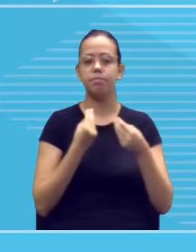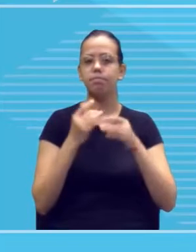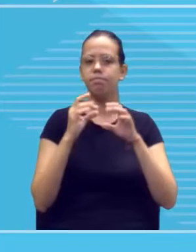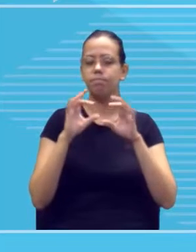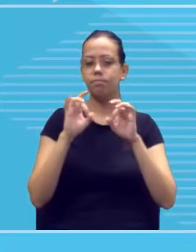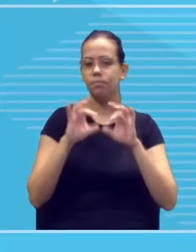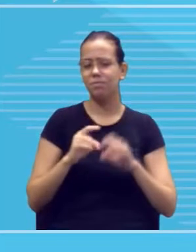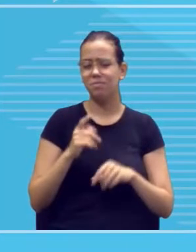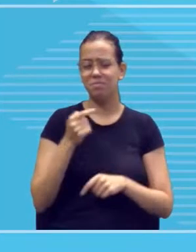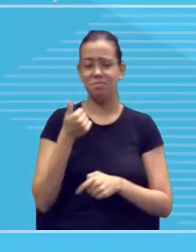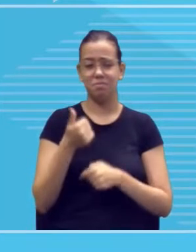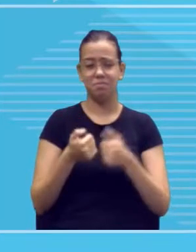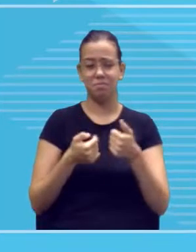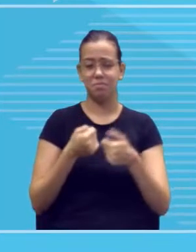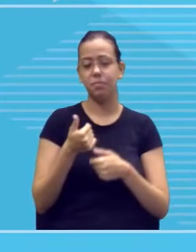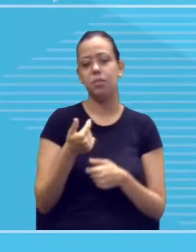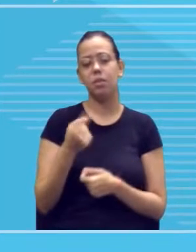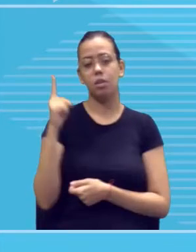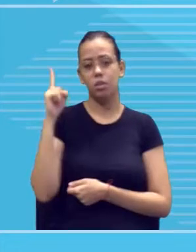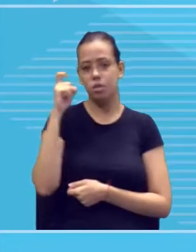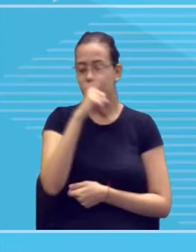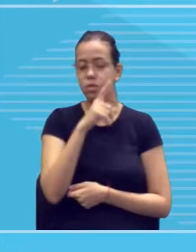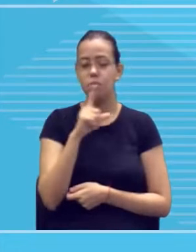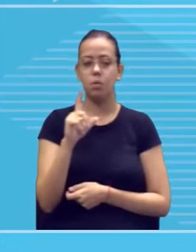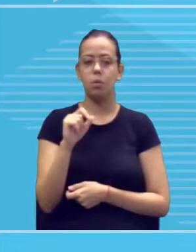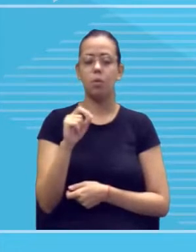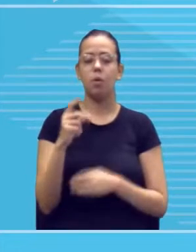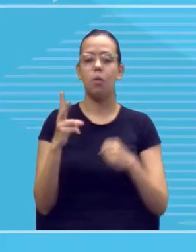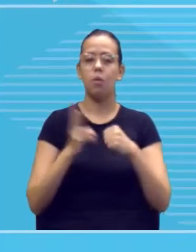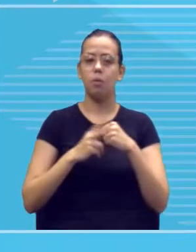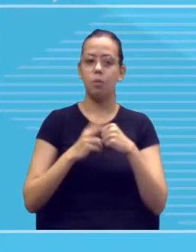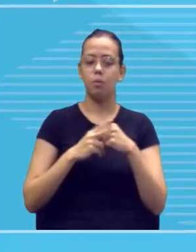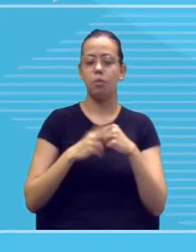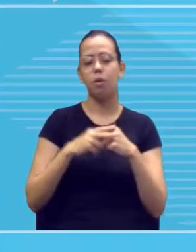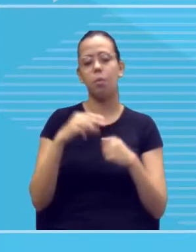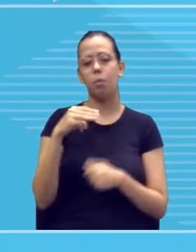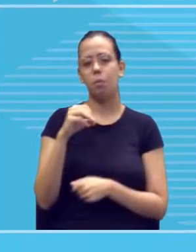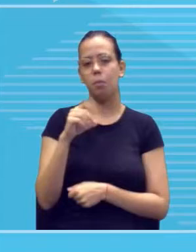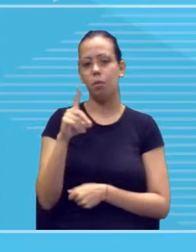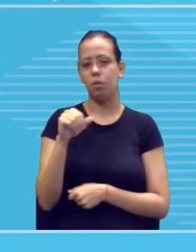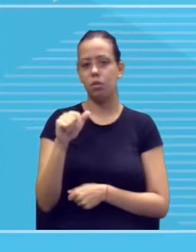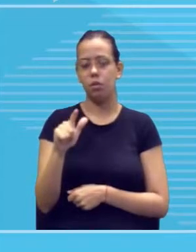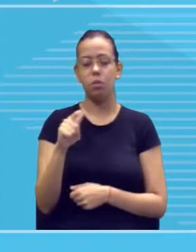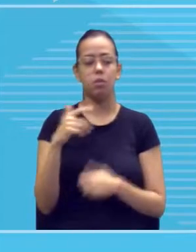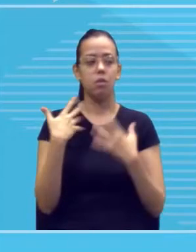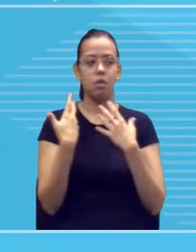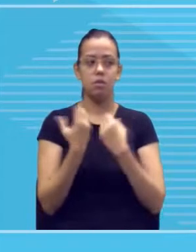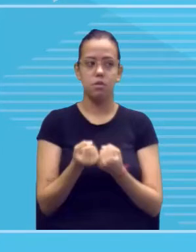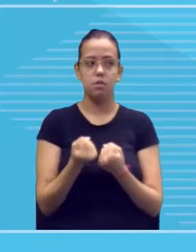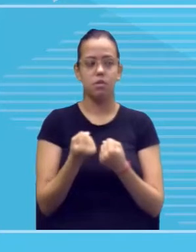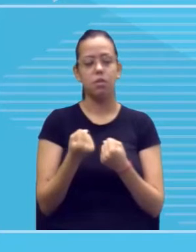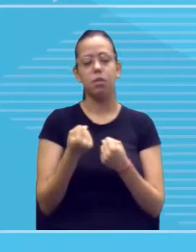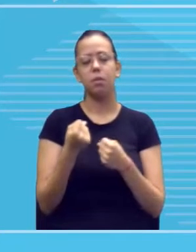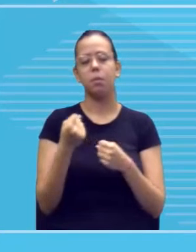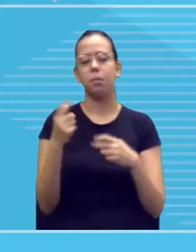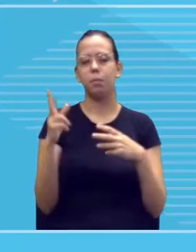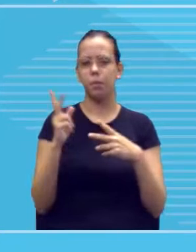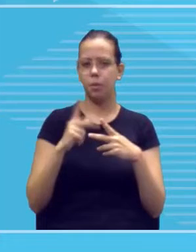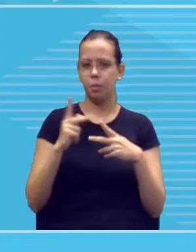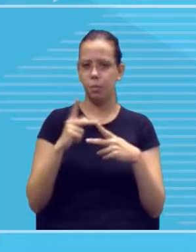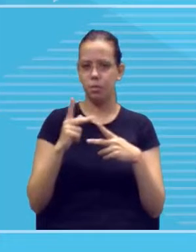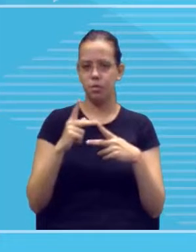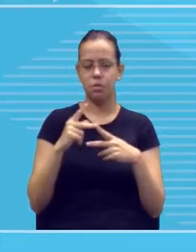pouquíssimos são raríssimos os verbos modais que aceitam preposição Olha só você encontra aqui abre a posiçãozinha twoon